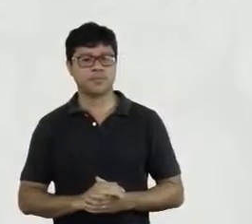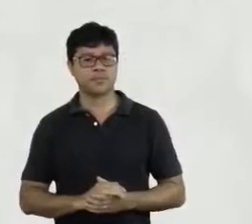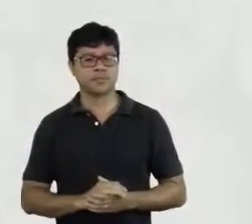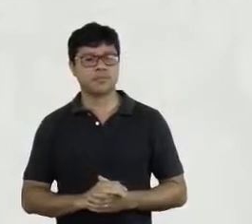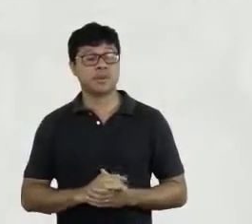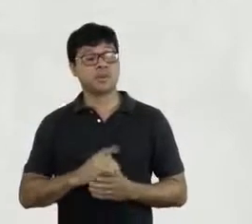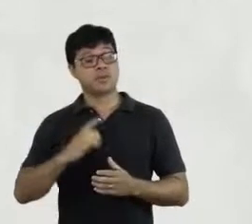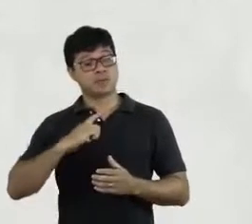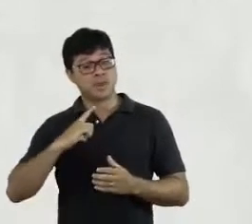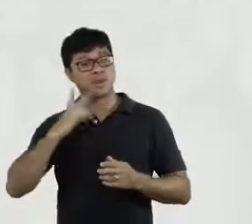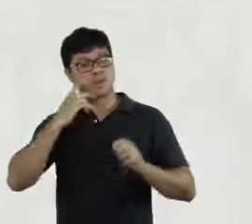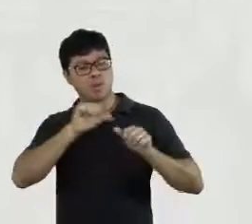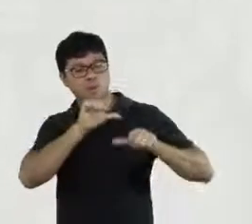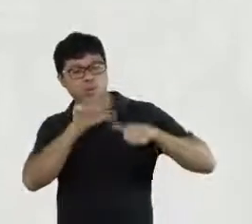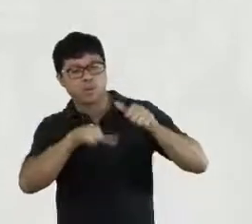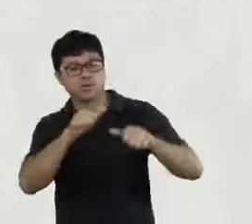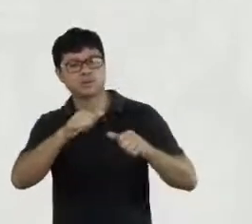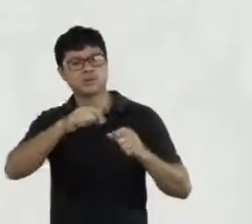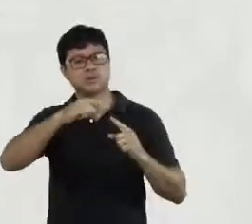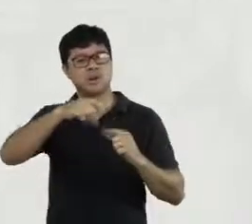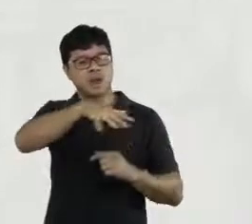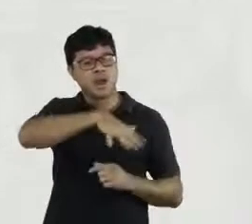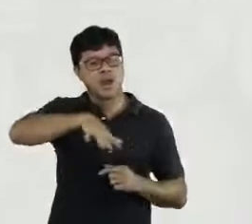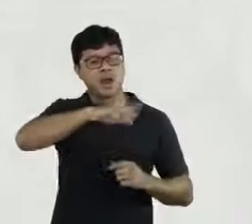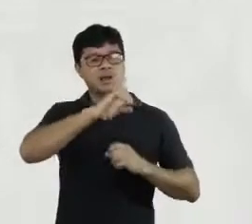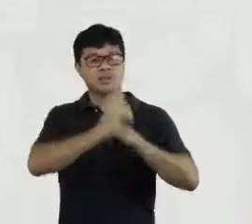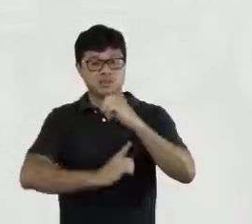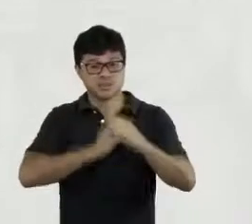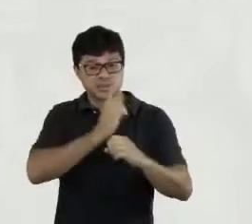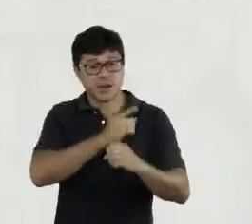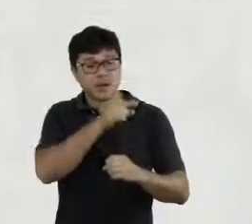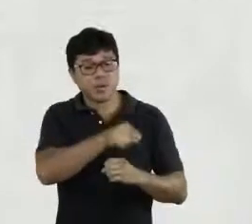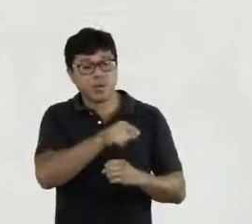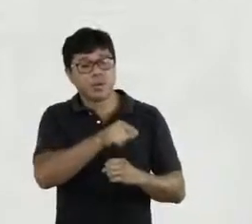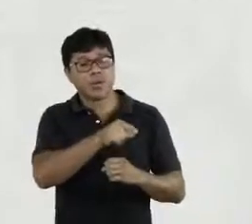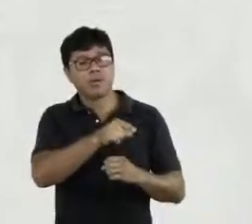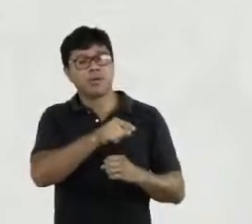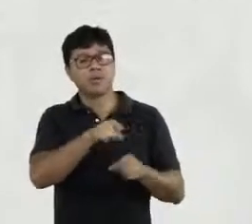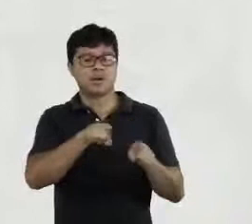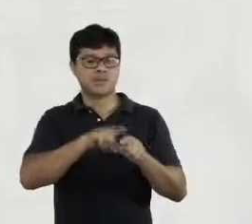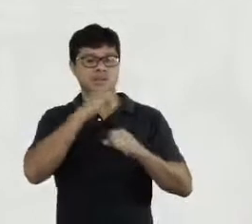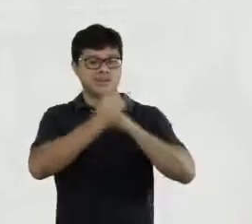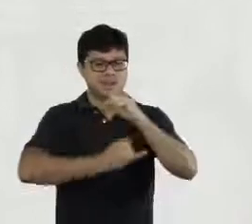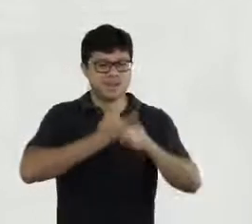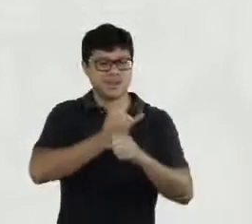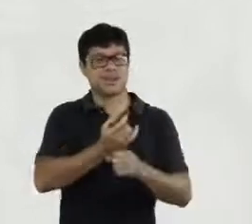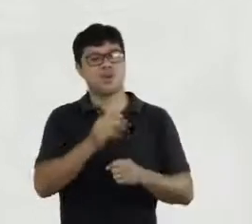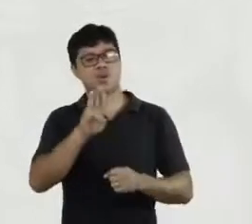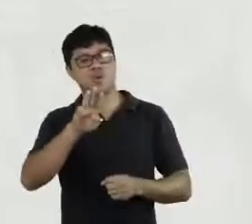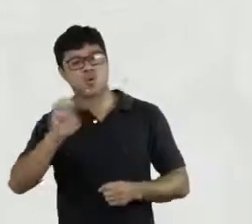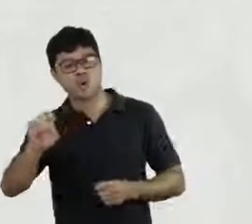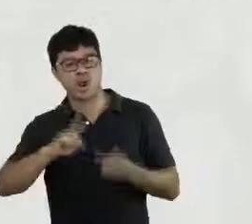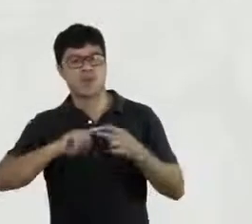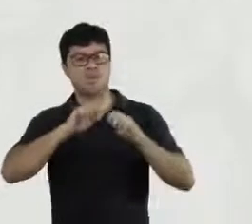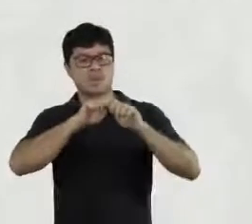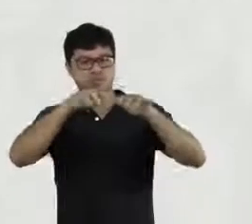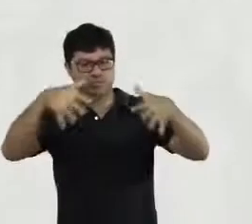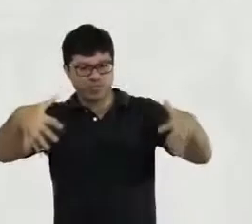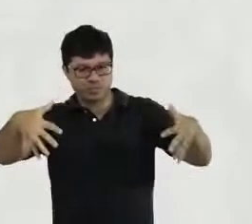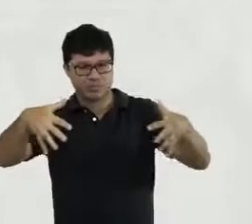Considerando, então, as mudanças nos ambientes digitais, nos versionamentos da internet, da web, da rede,